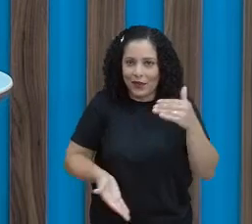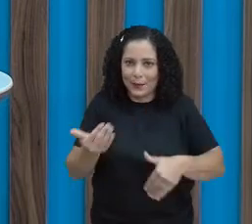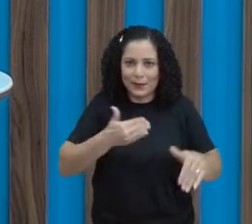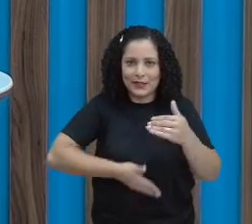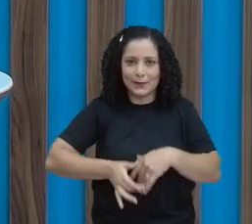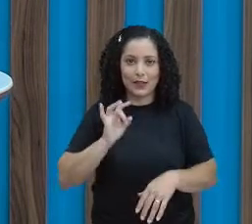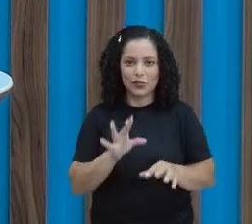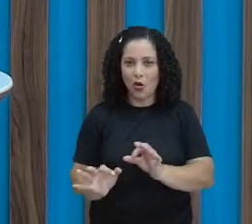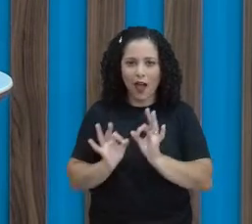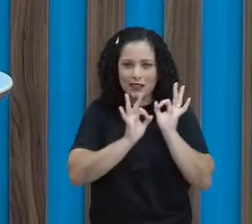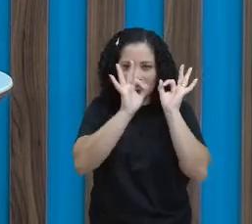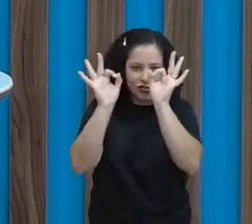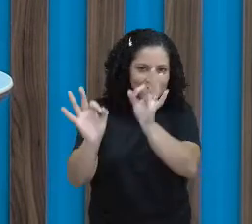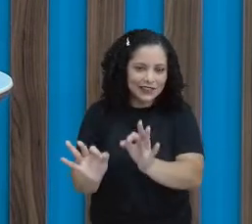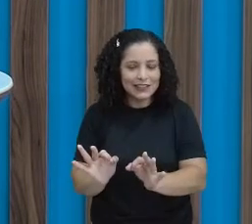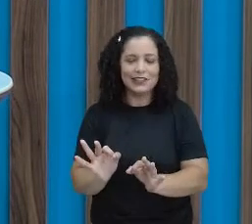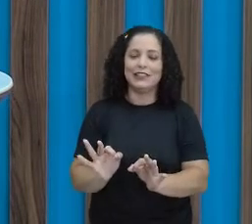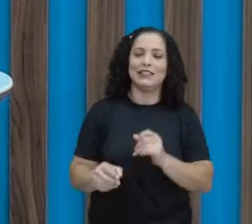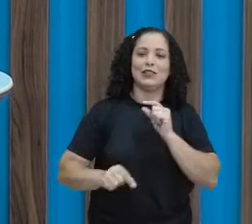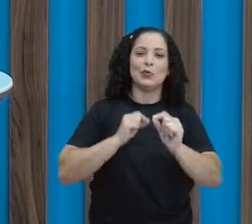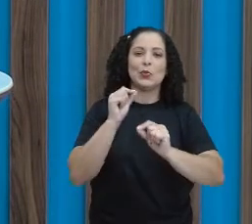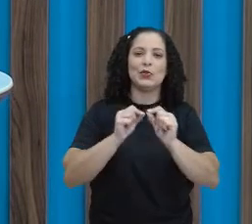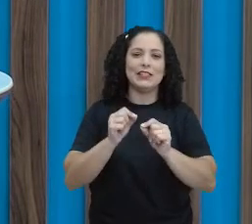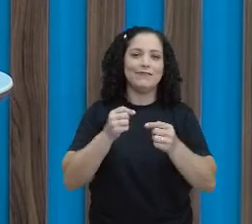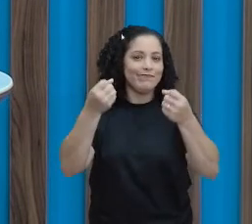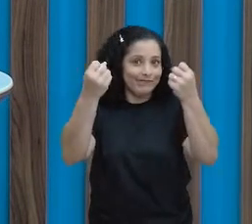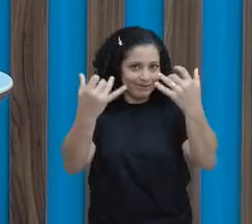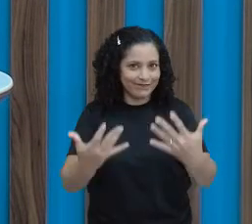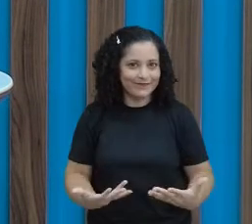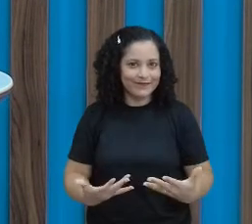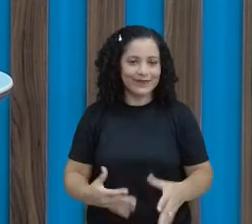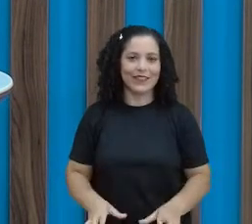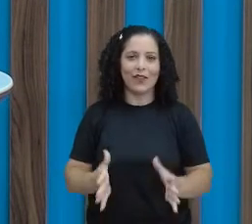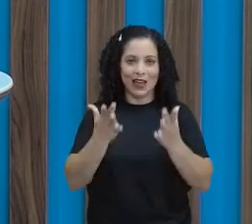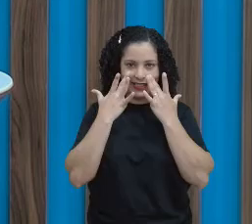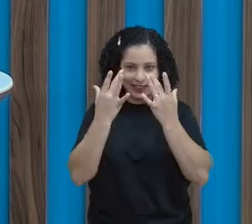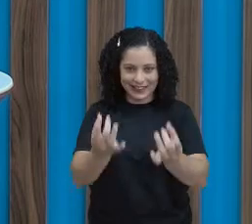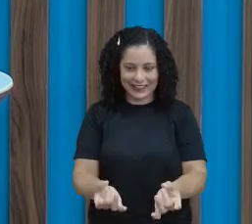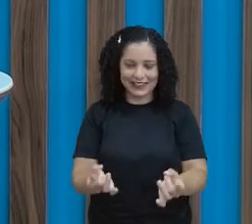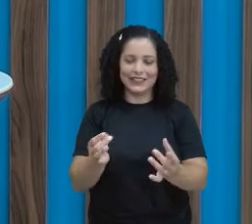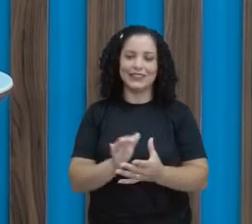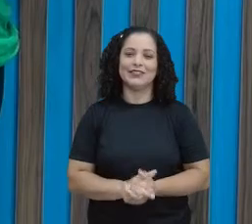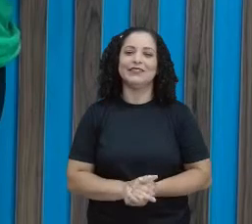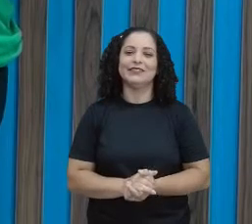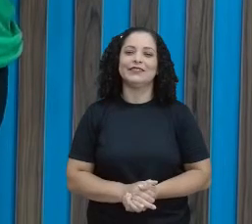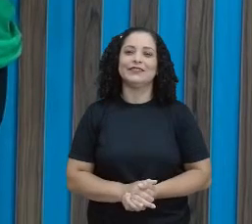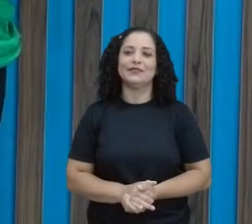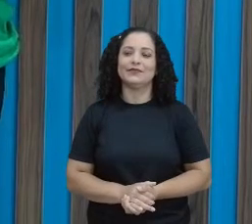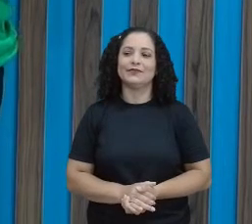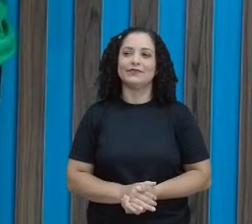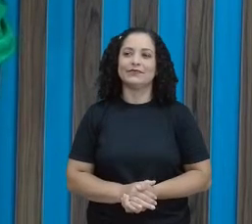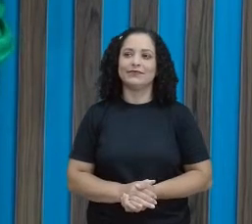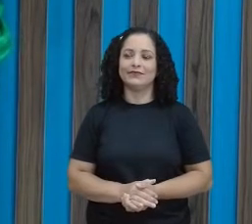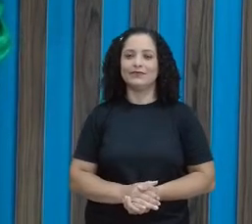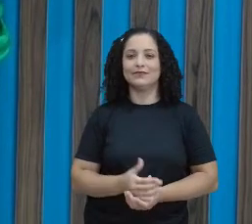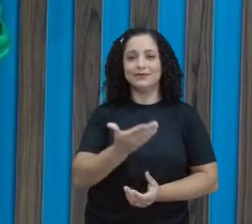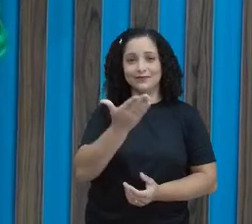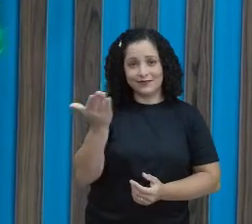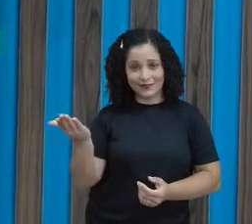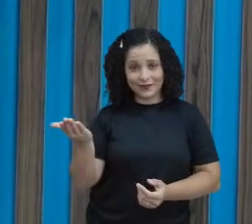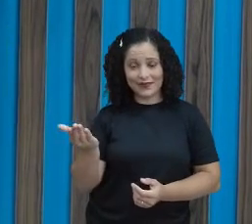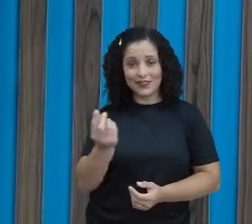aí atento, que a professora Carol vai apresentar ainda. Então, vamos ficar ligadinhos. Joia. Então, Luiz e Guilherme,